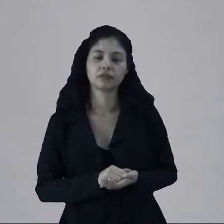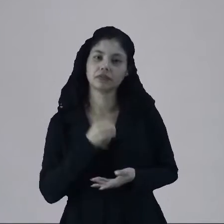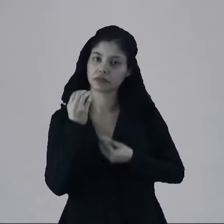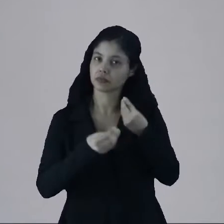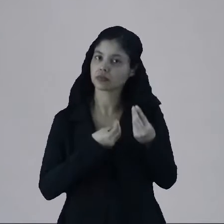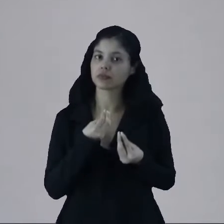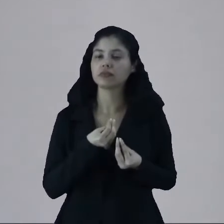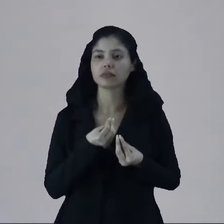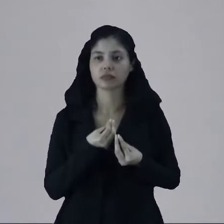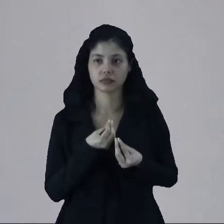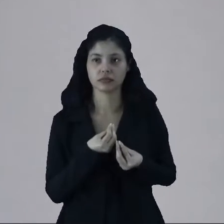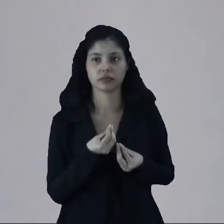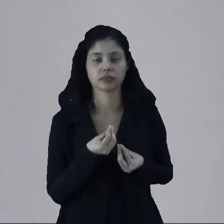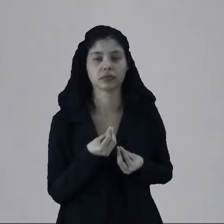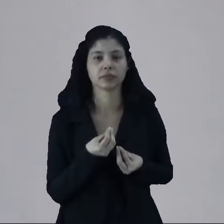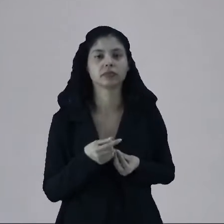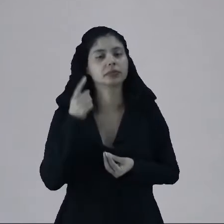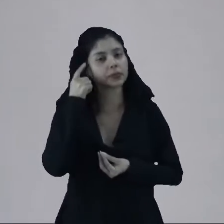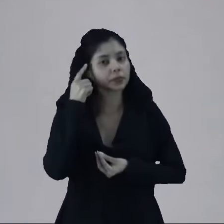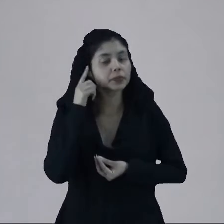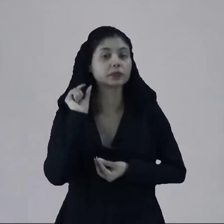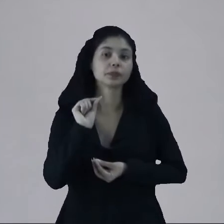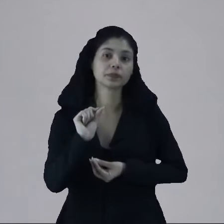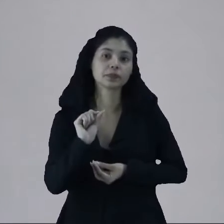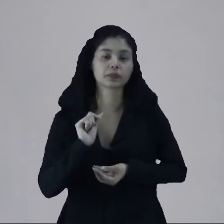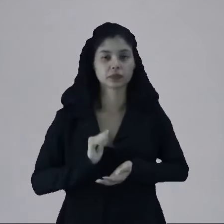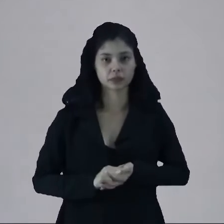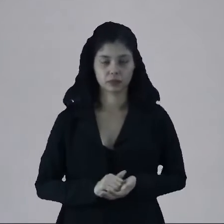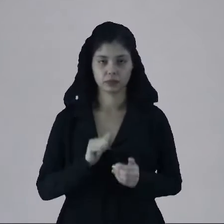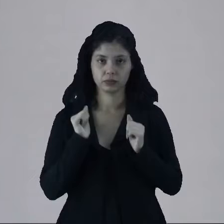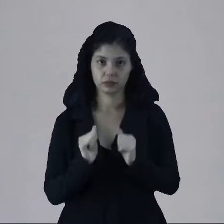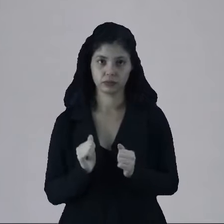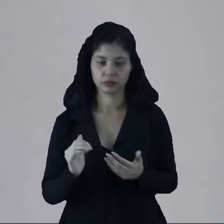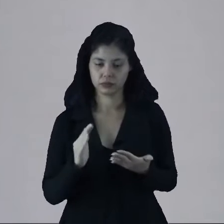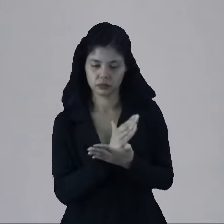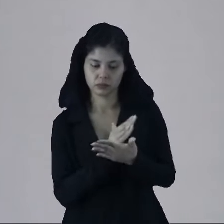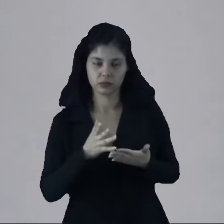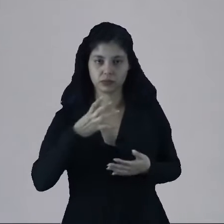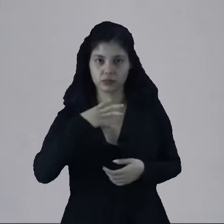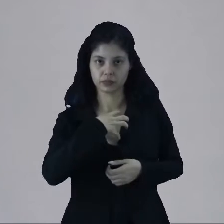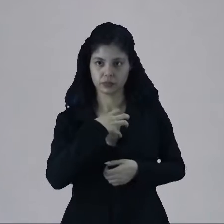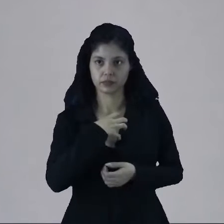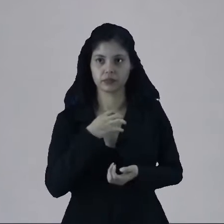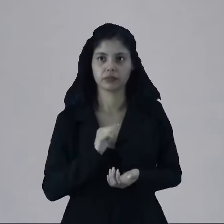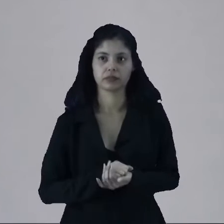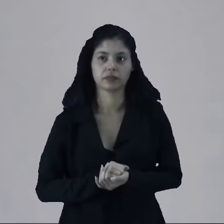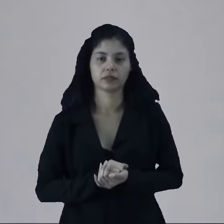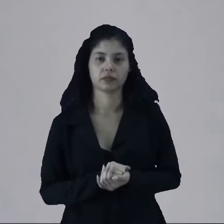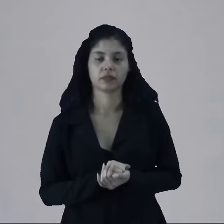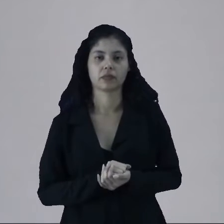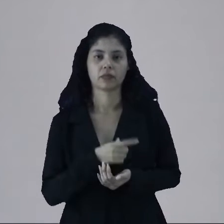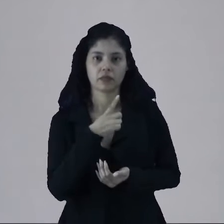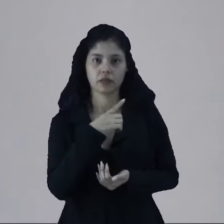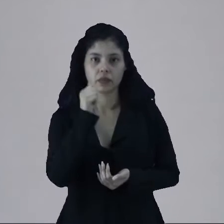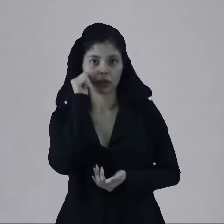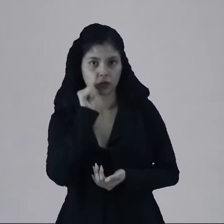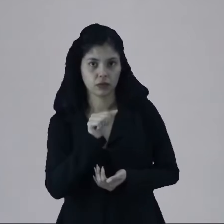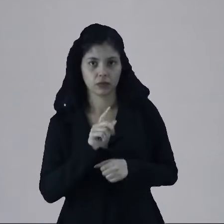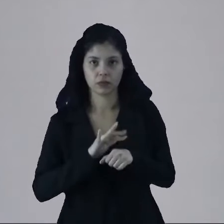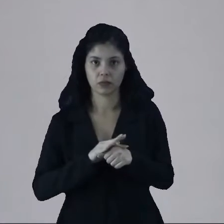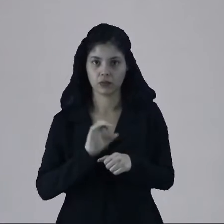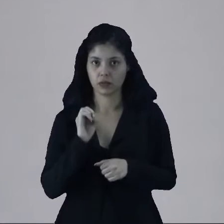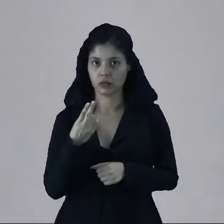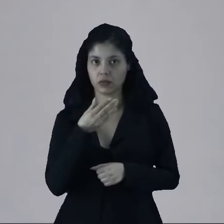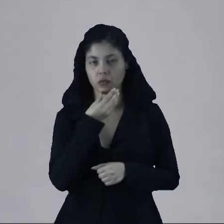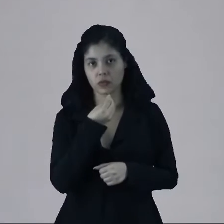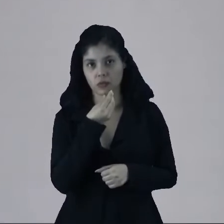com predominância. Então eu imagino que é o seguinte, que pode em algum momento eu ter uma mulher com a